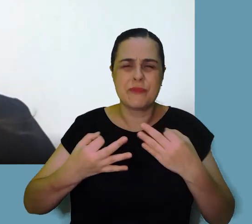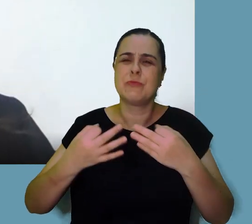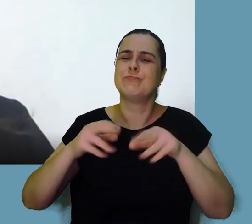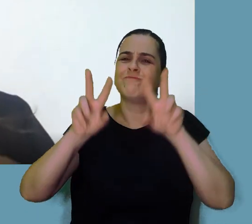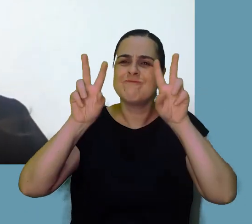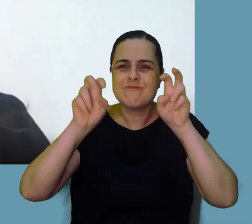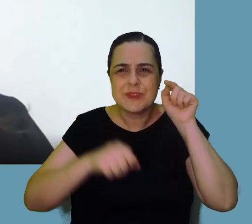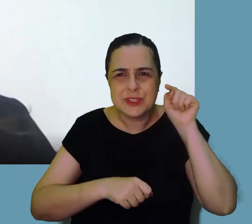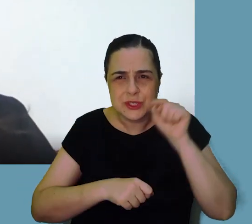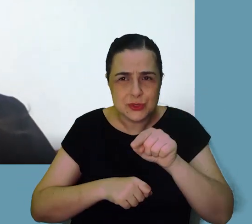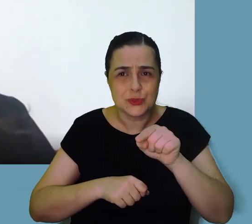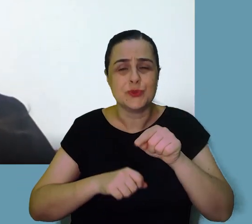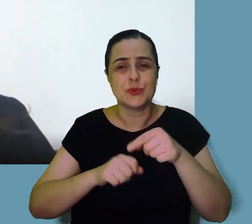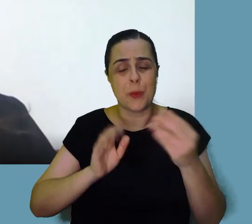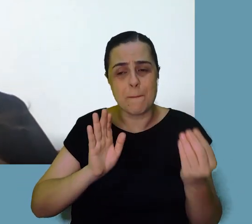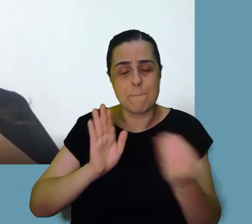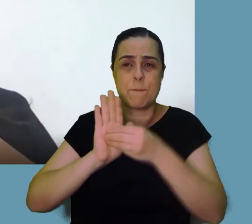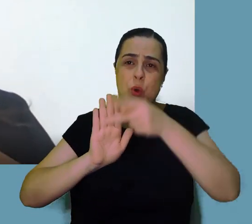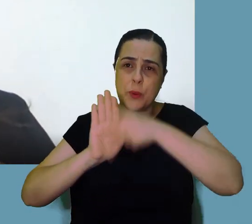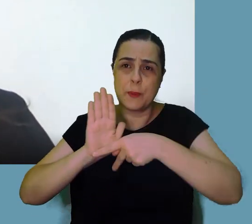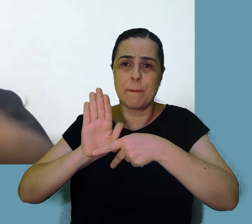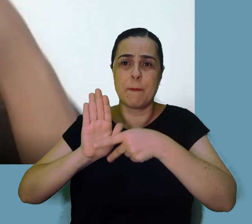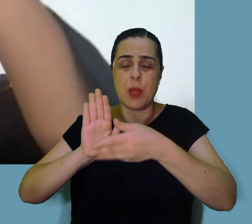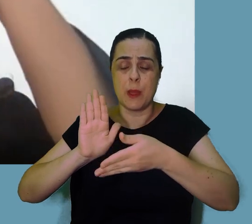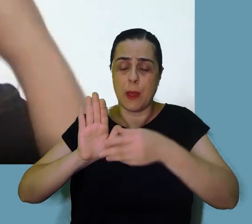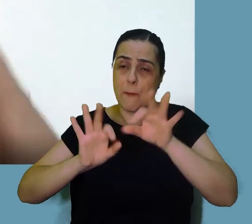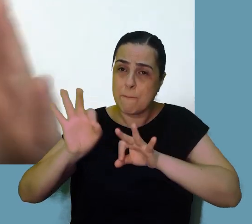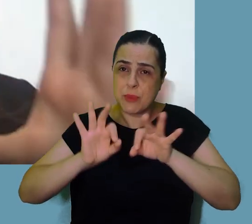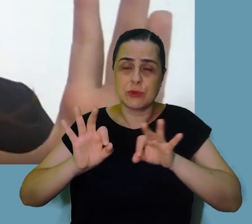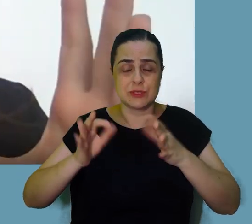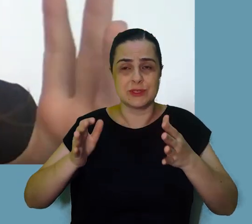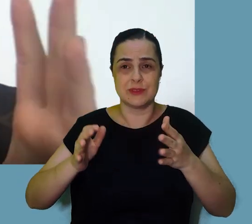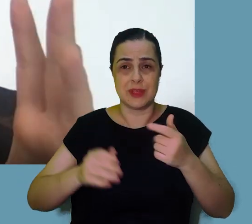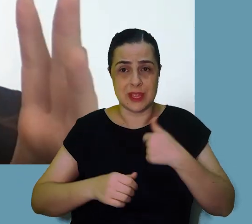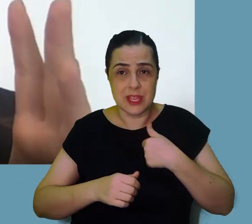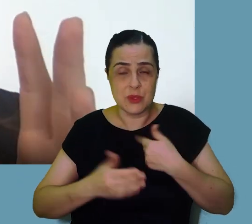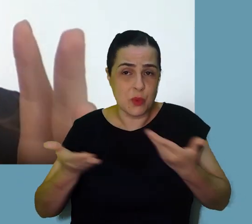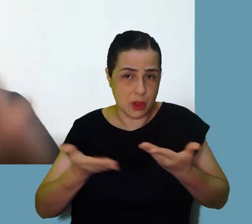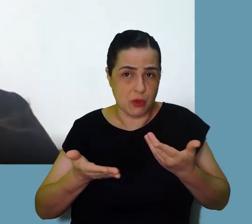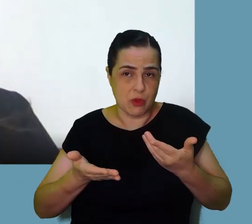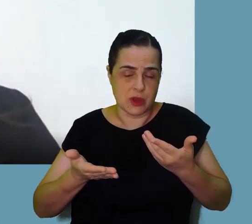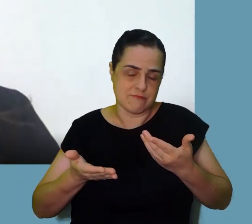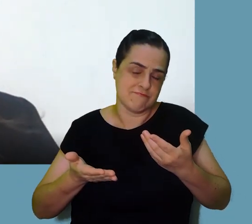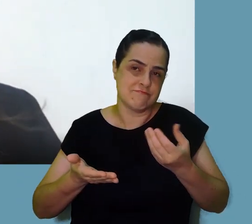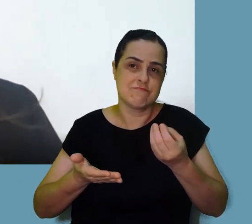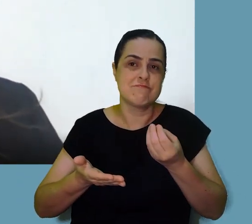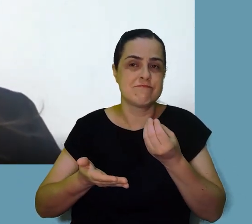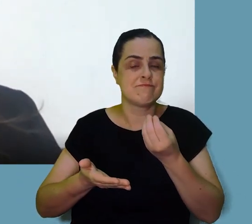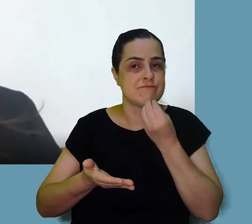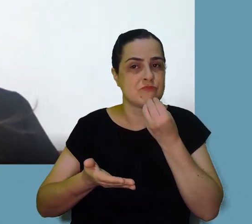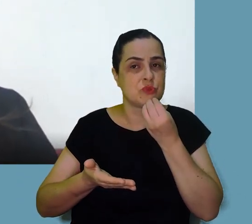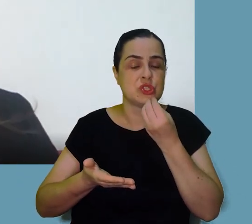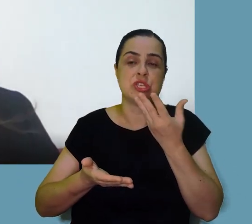gente também tem cruzado nos projetos, né? E tem sem querer ser poliana aqui nessa minha fala, mas faz